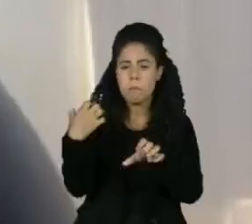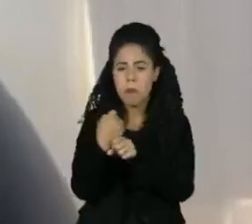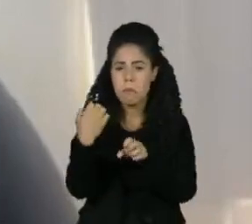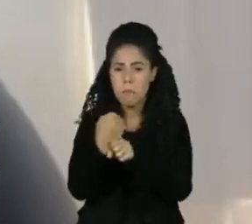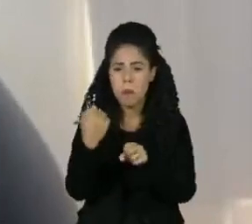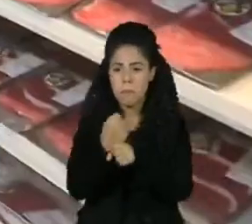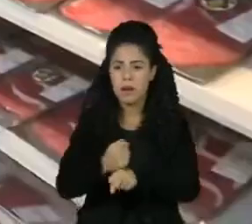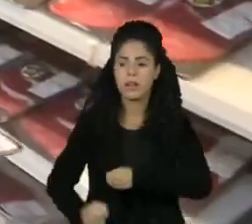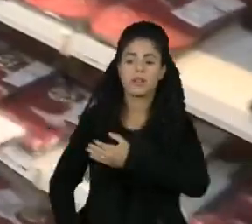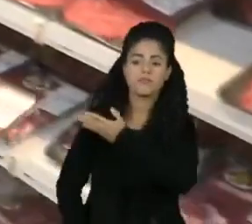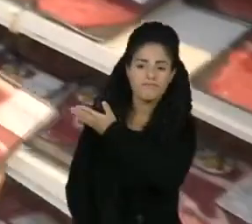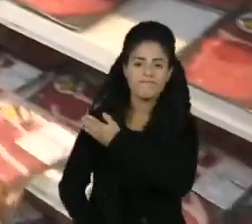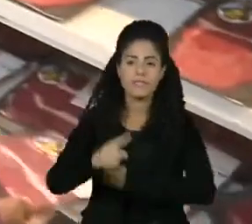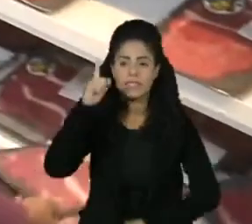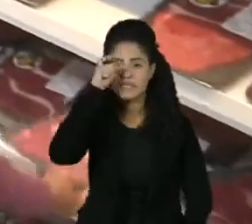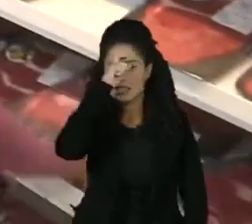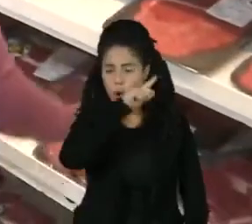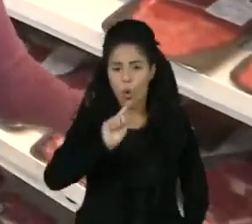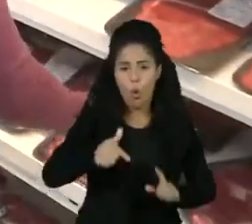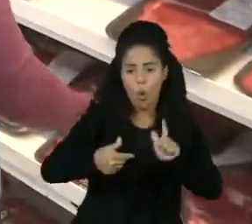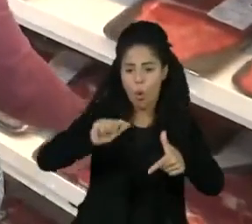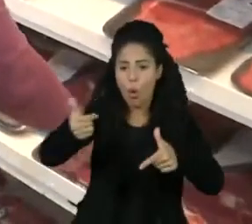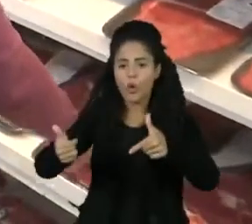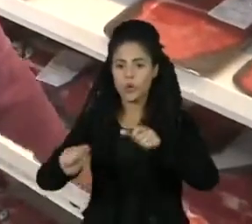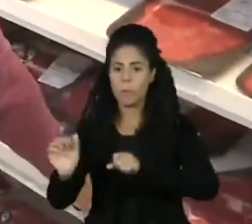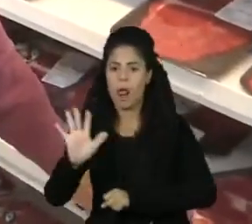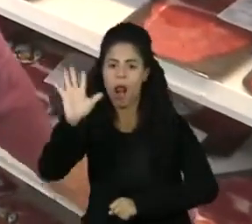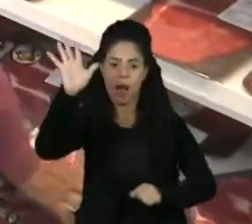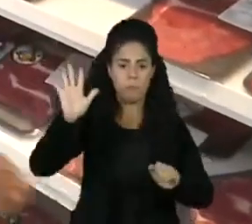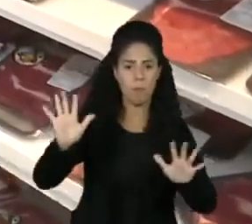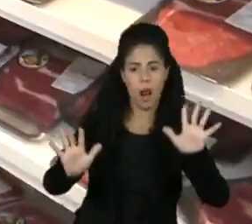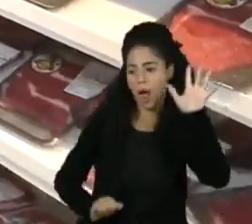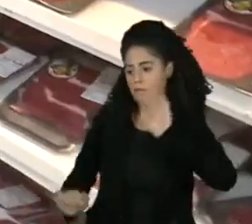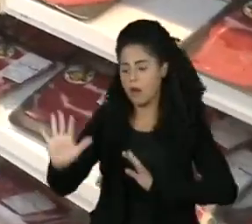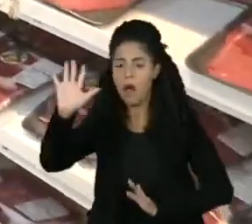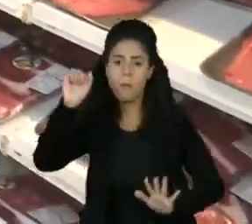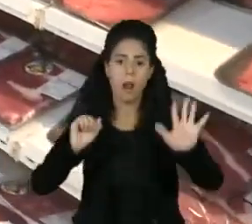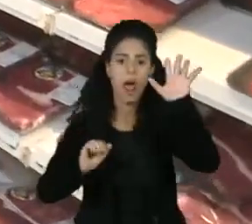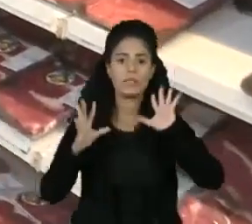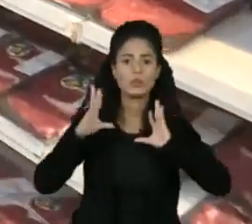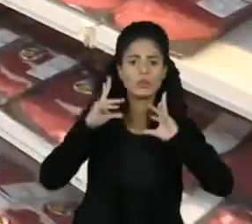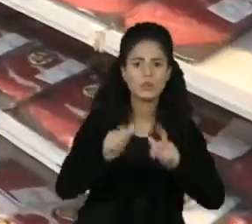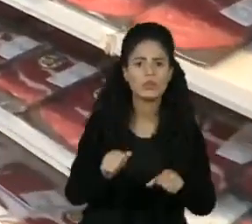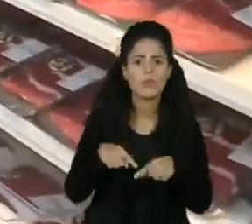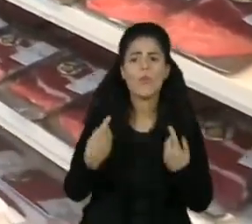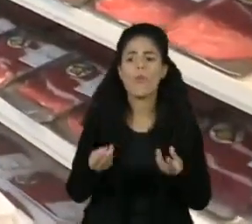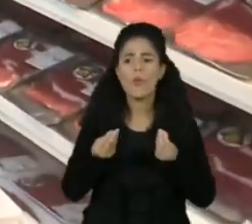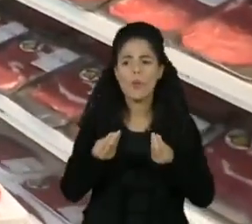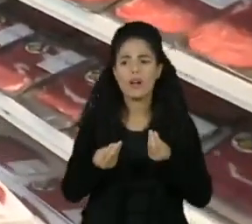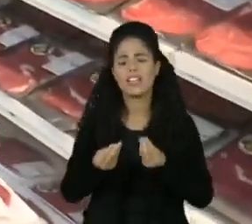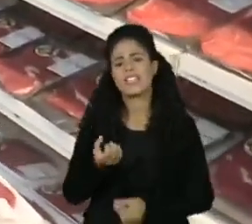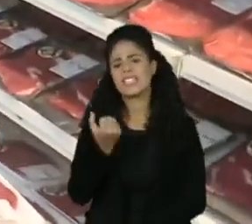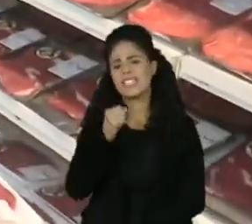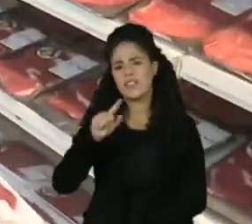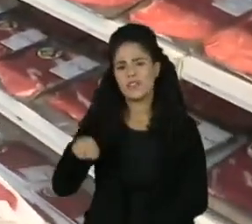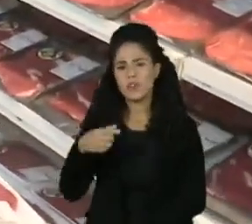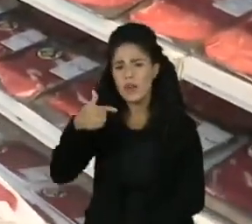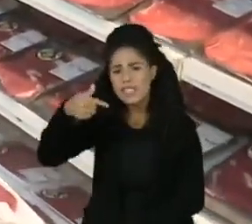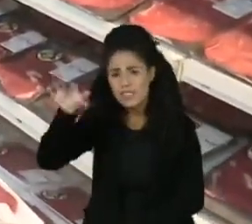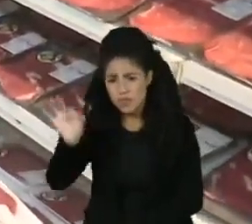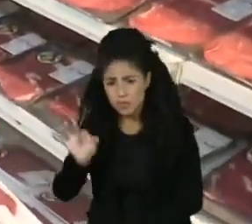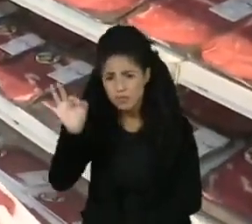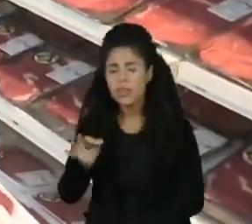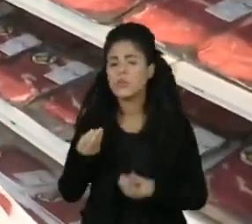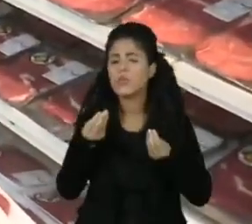do economista do IBRE, se nenhum outro produto tiver alta, os preços ao consumidor já subiriam no mínimo 0,75 ponto